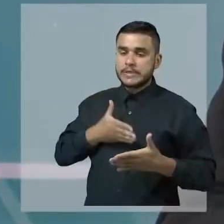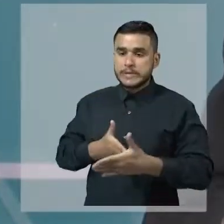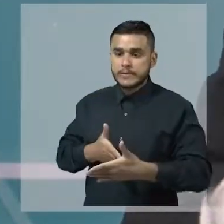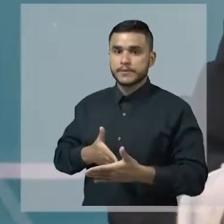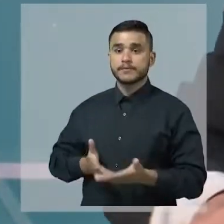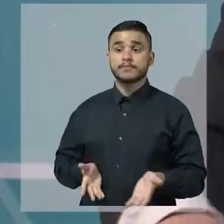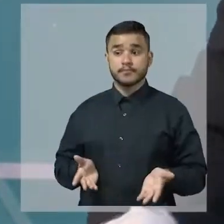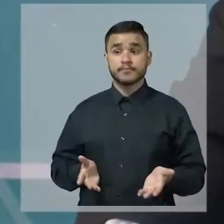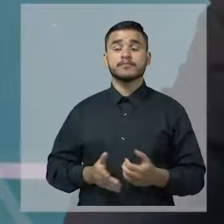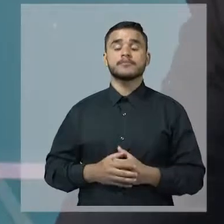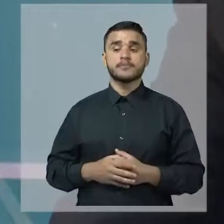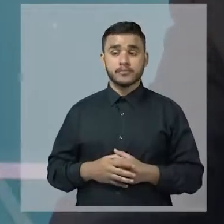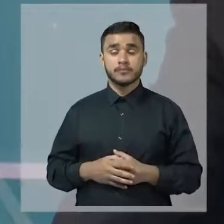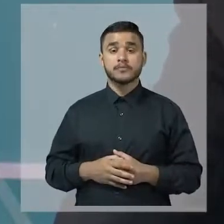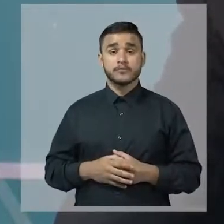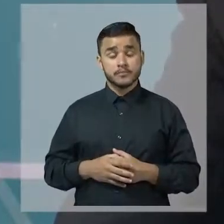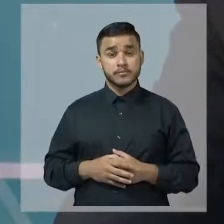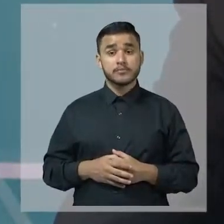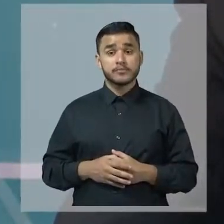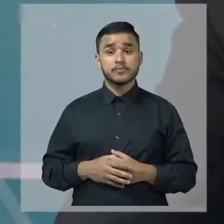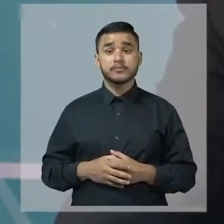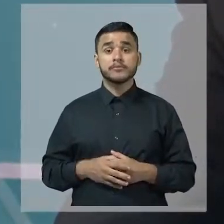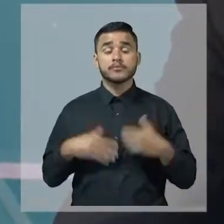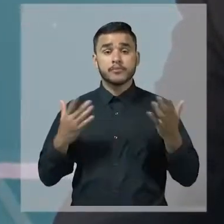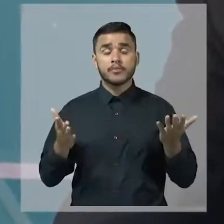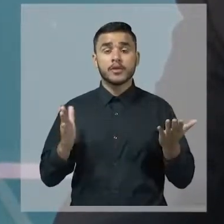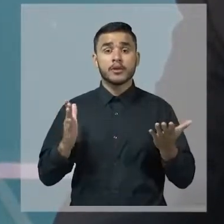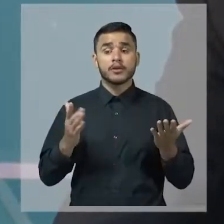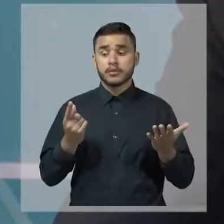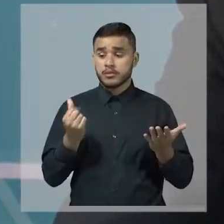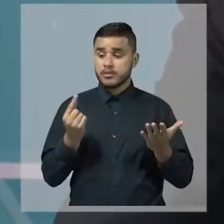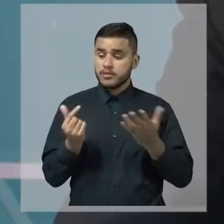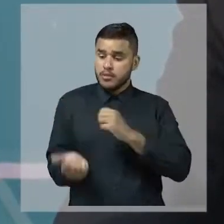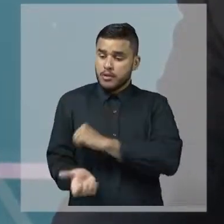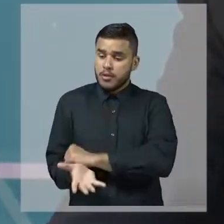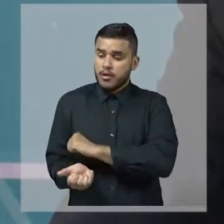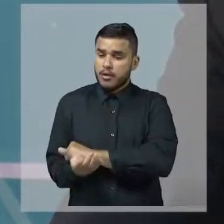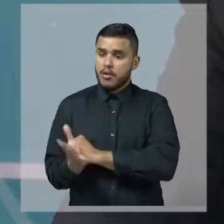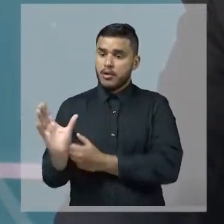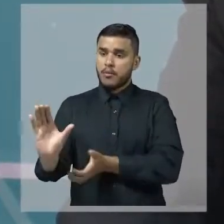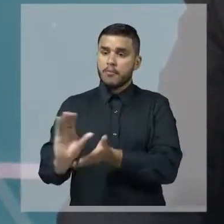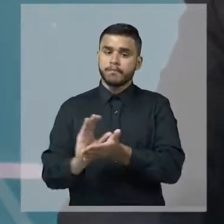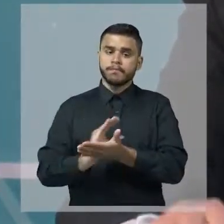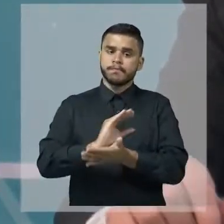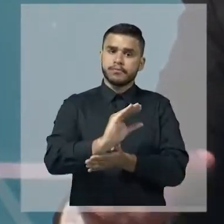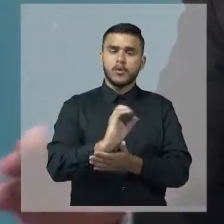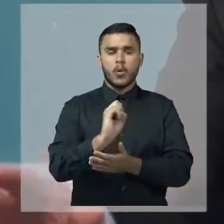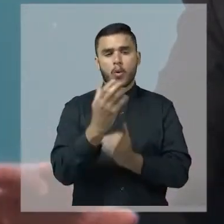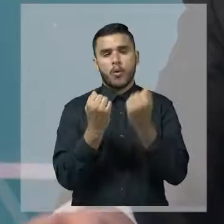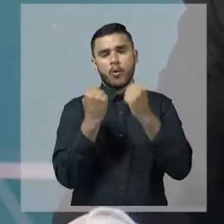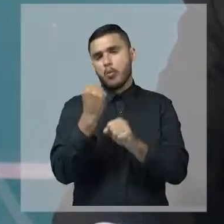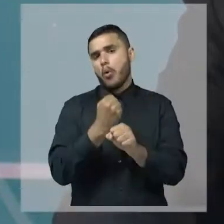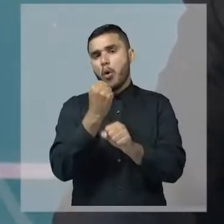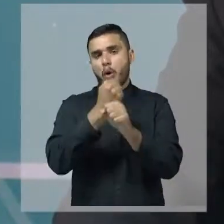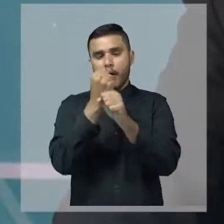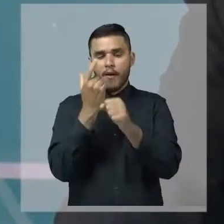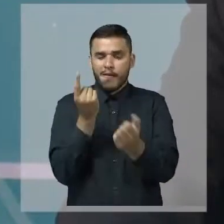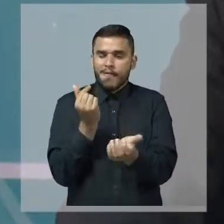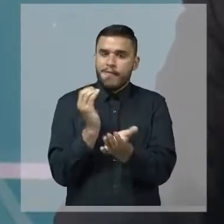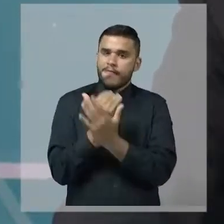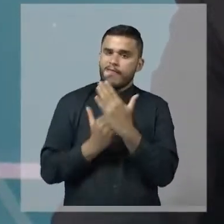professor Djalma. Alguém desviou dinheiro público, por superfaturamento, ou seja lá como